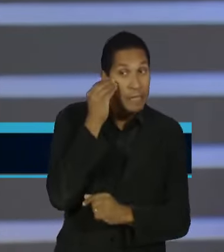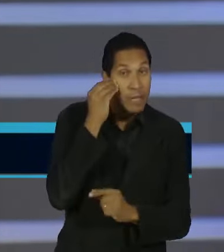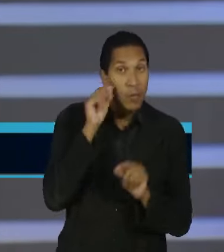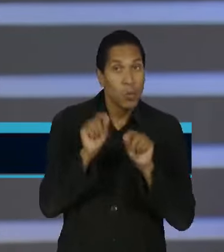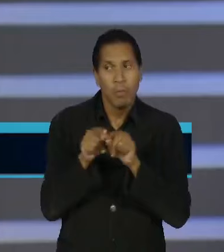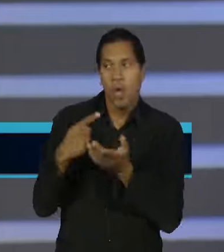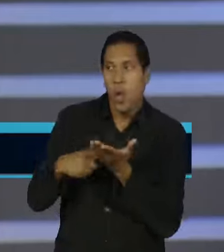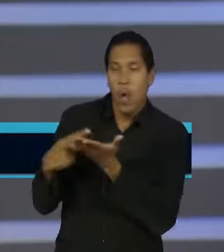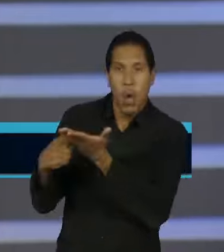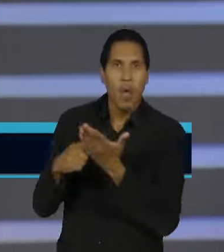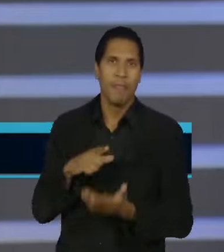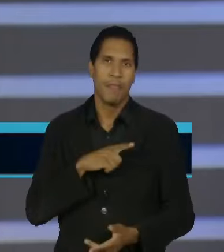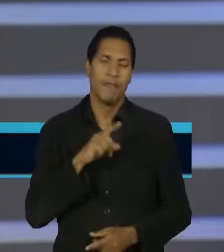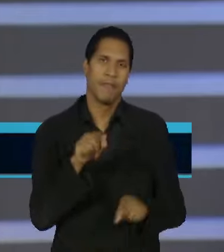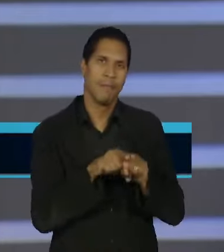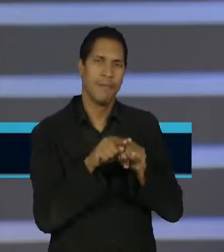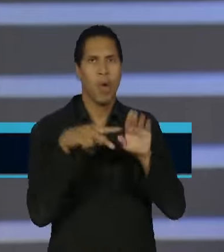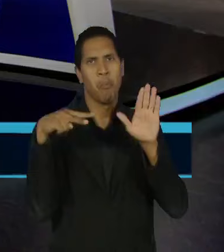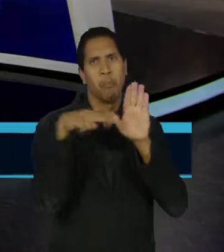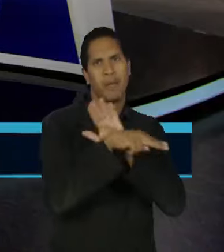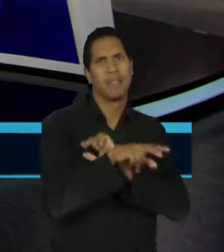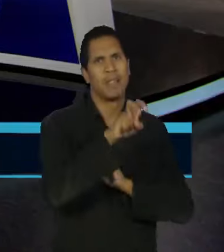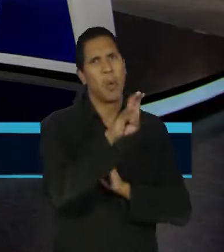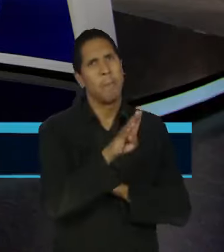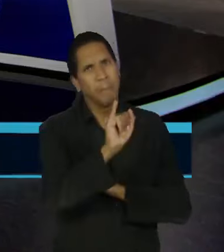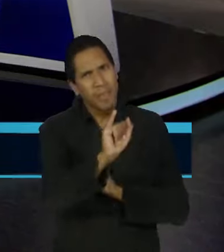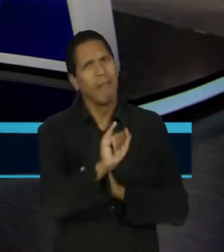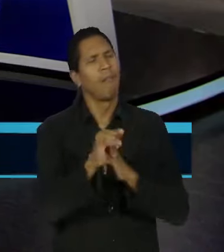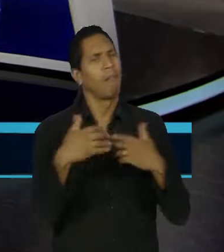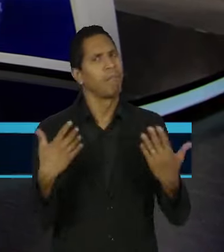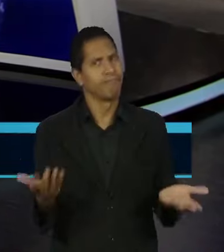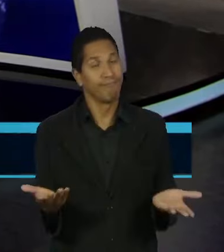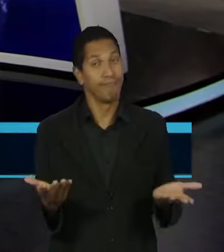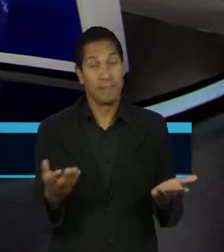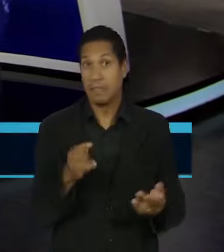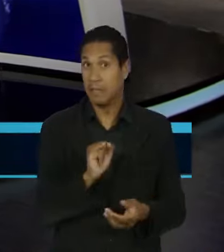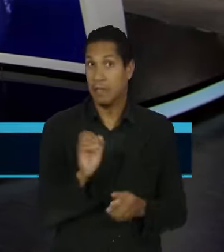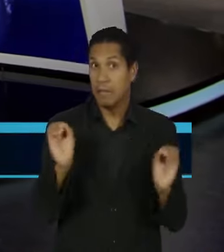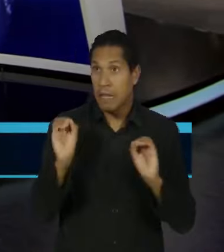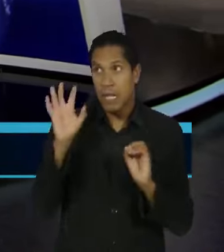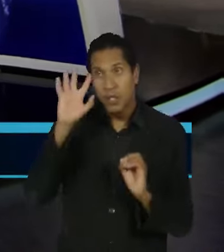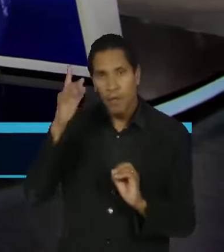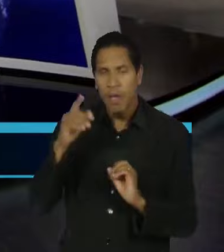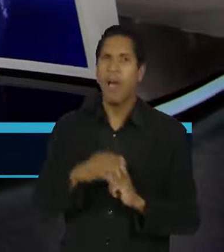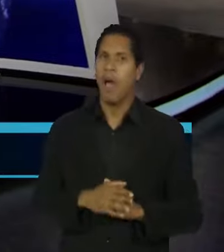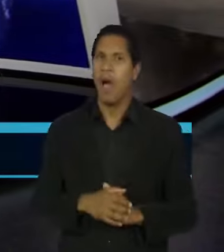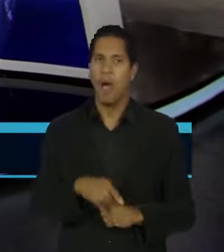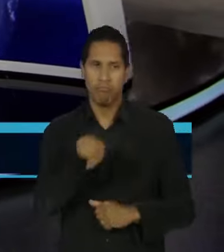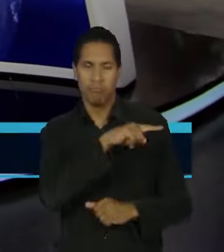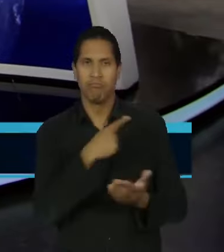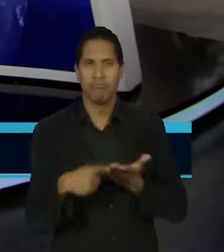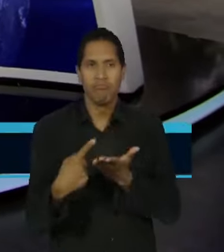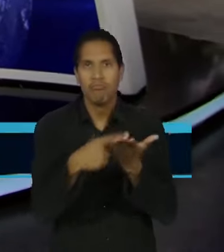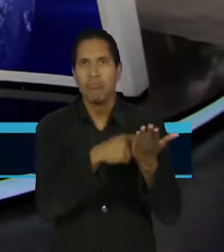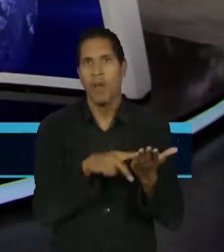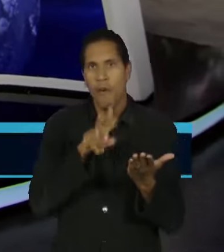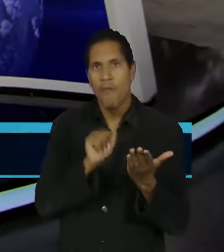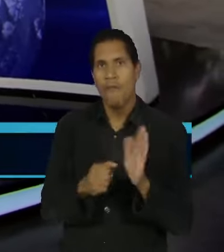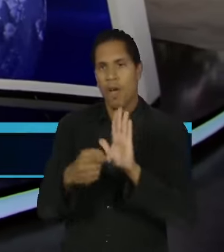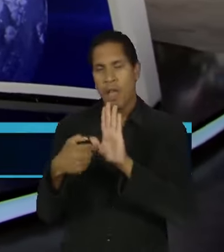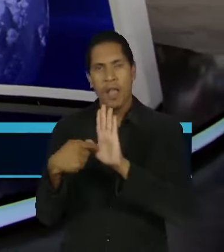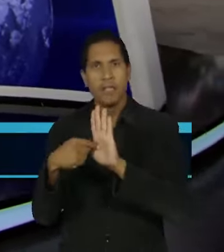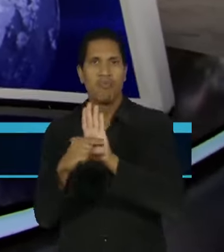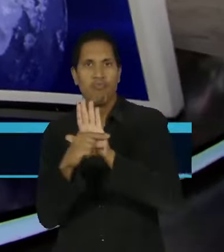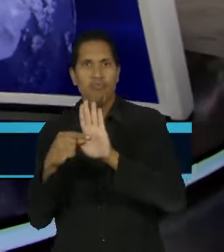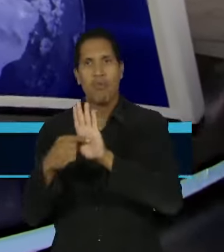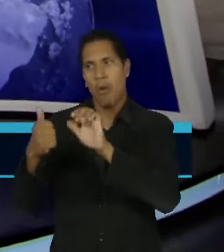ter né foi cortado das emendas de comissão se não for feito algum acerto o congresso vai derrubar e Wilson que esperar da